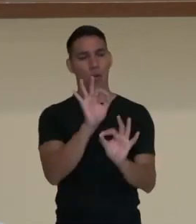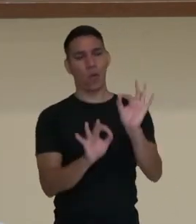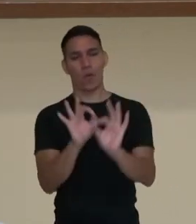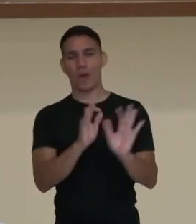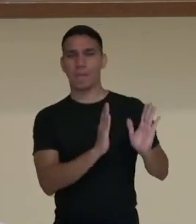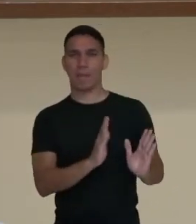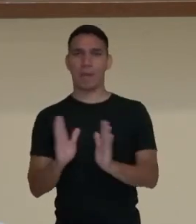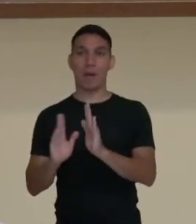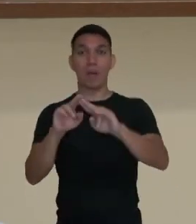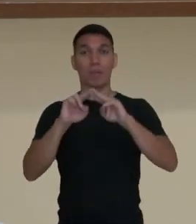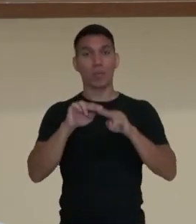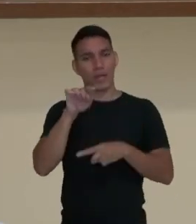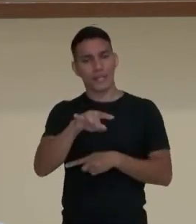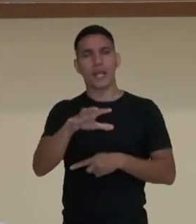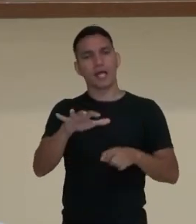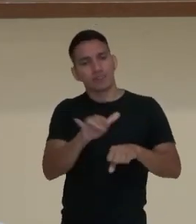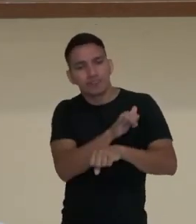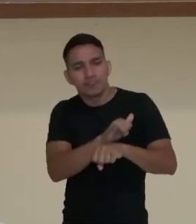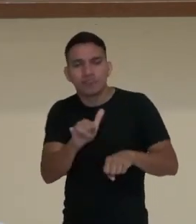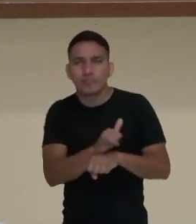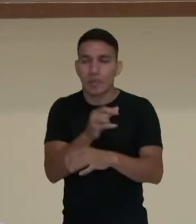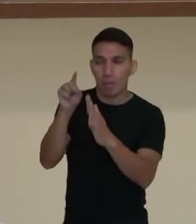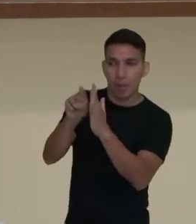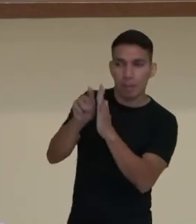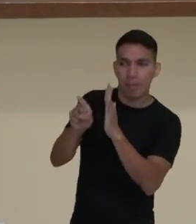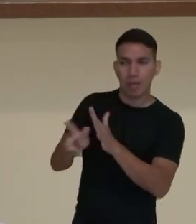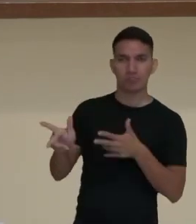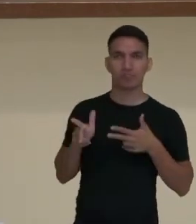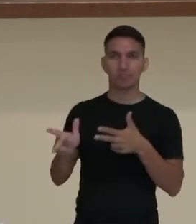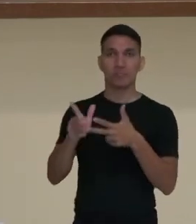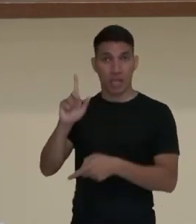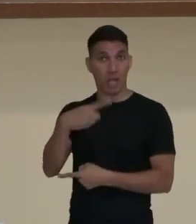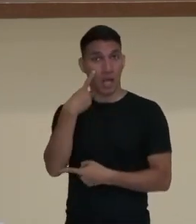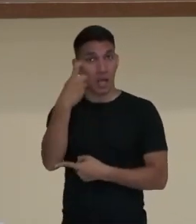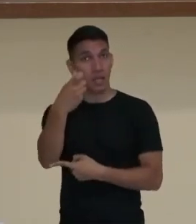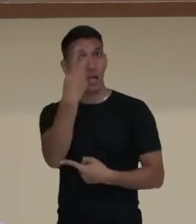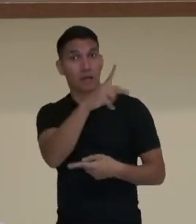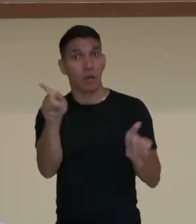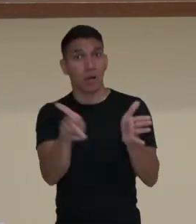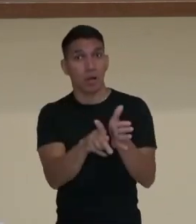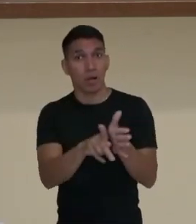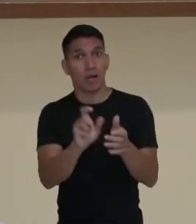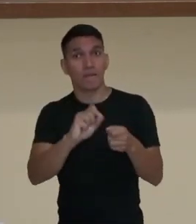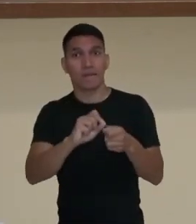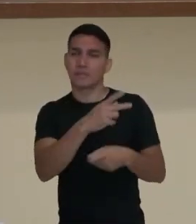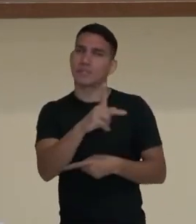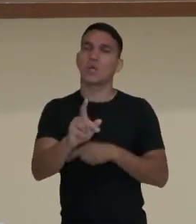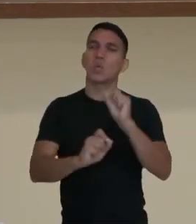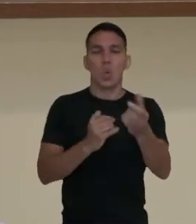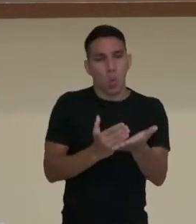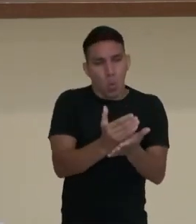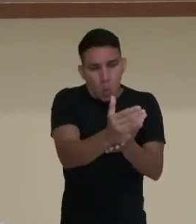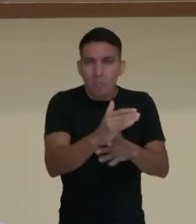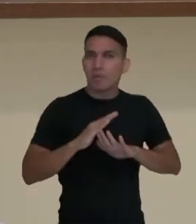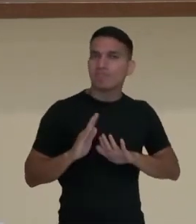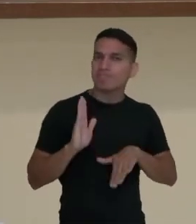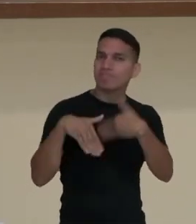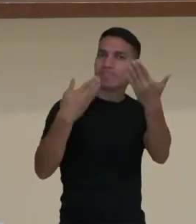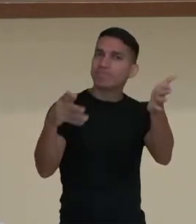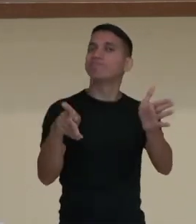E esse trabalho de fazer entrevistas, ele é interessante para você começar aí a se